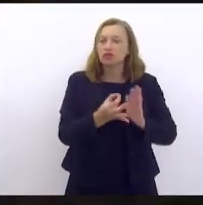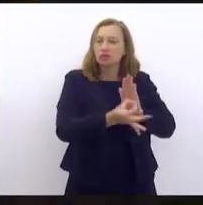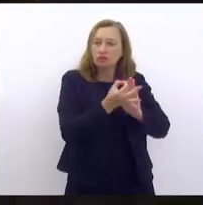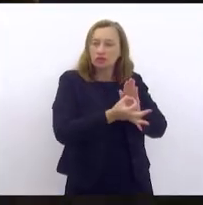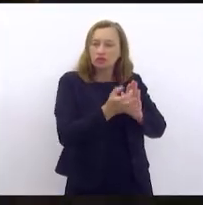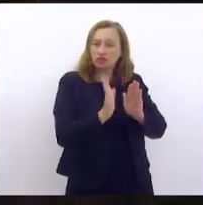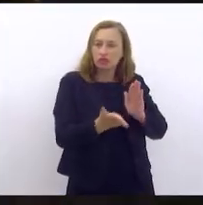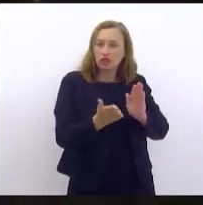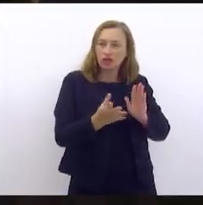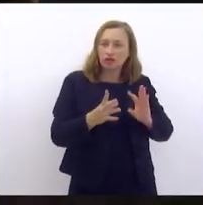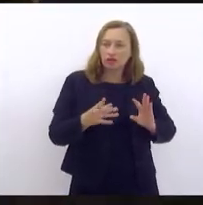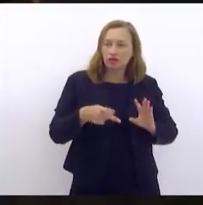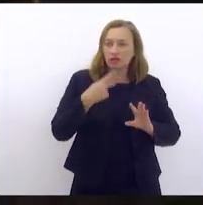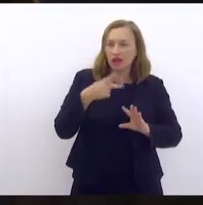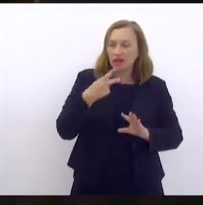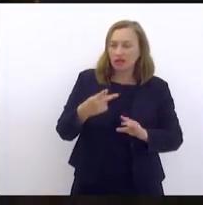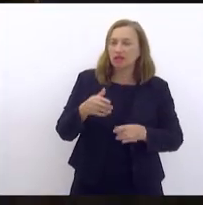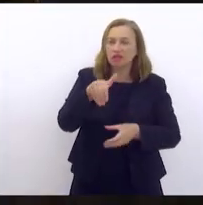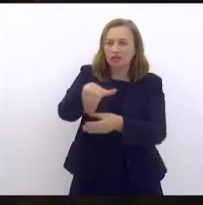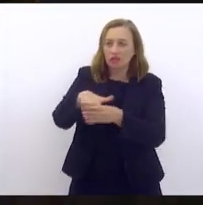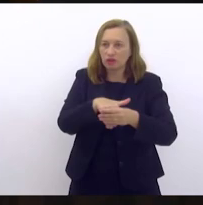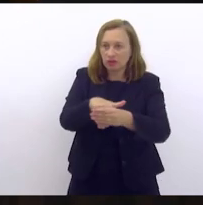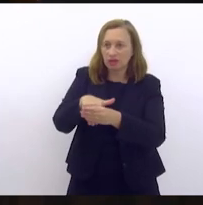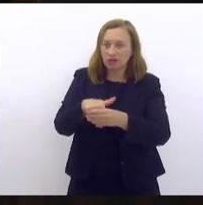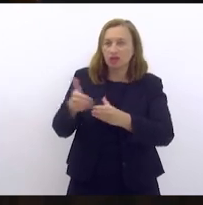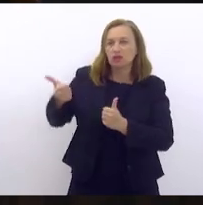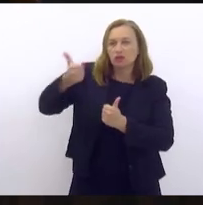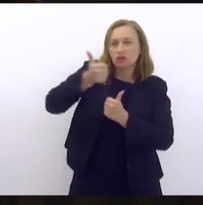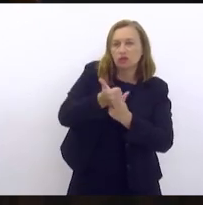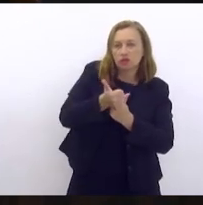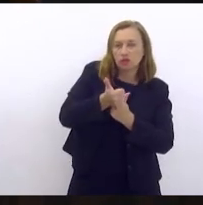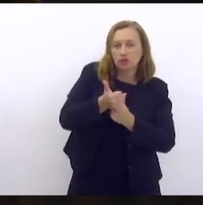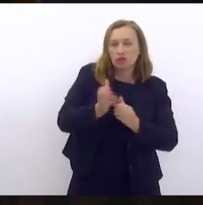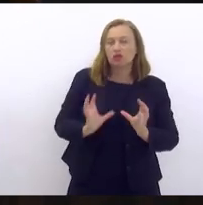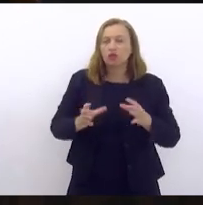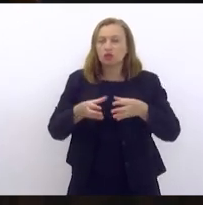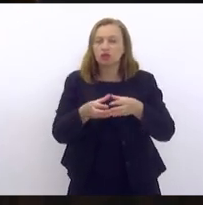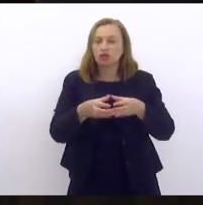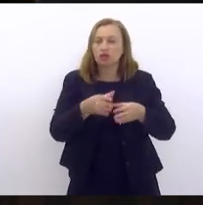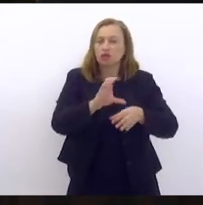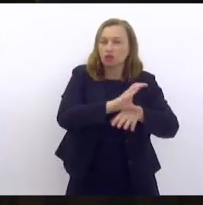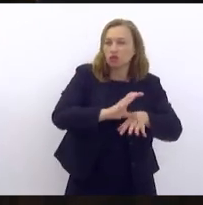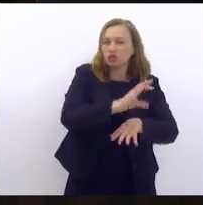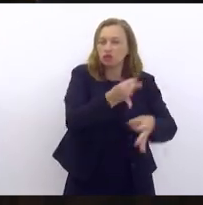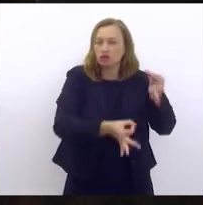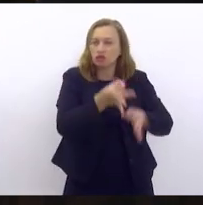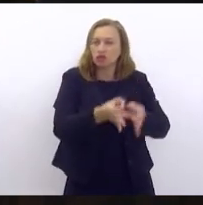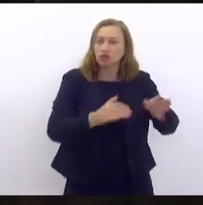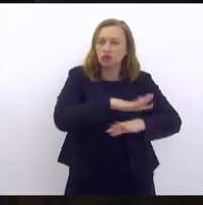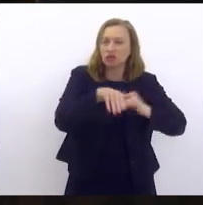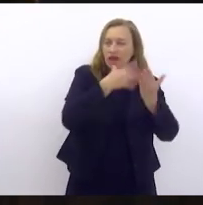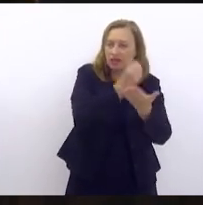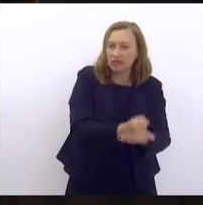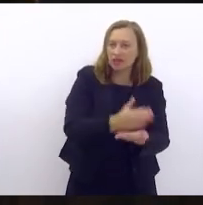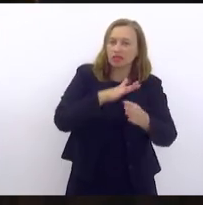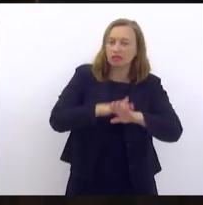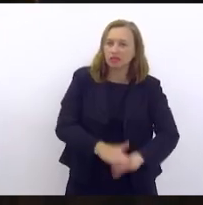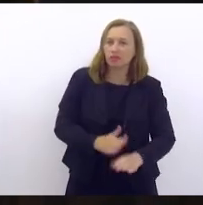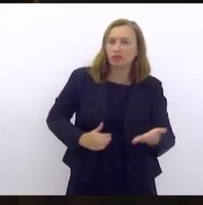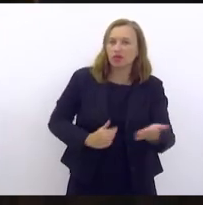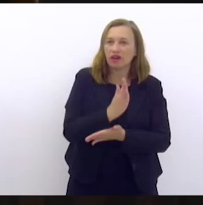emitidos em votação substitutivo da Comissão de Constituição e Justiça. Senhores que aprovam, permaneçam como